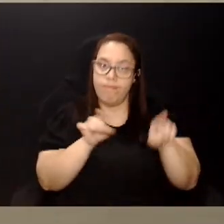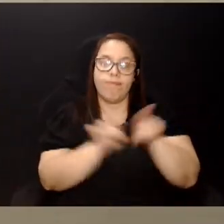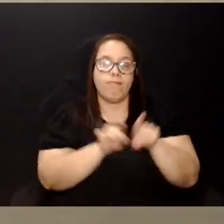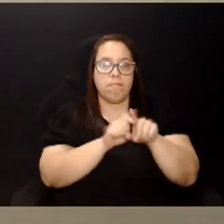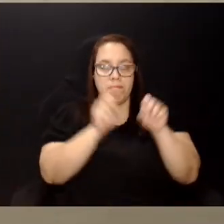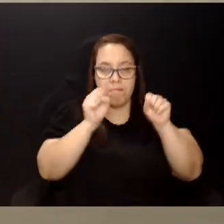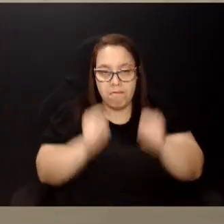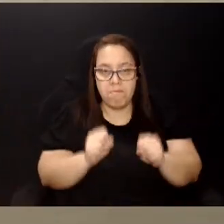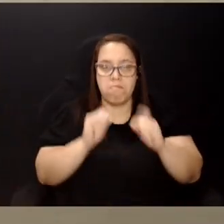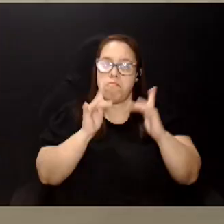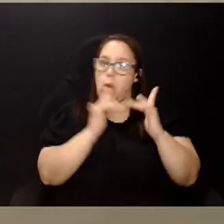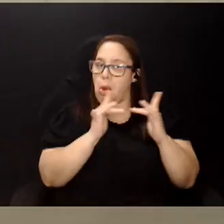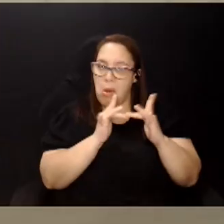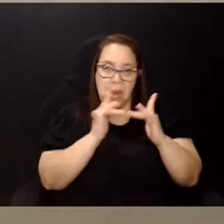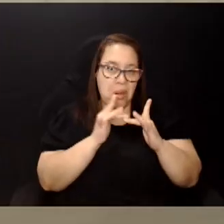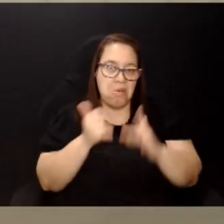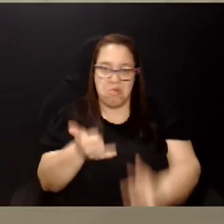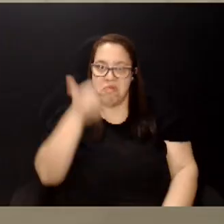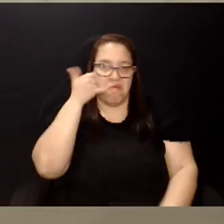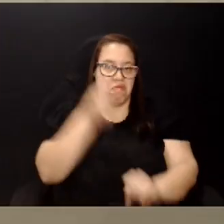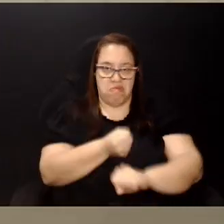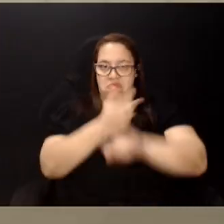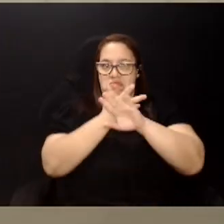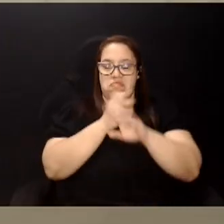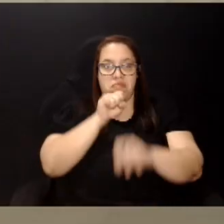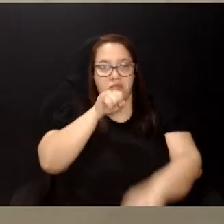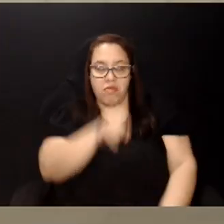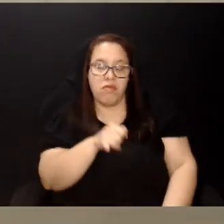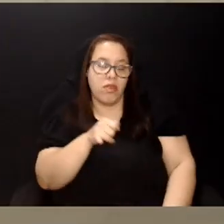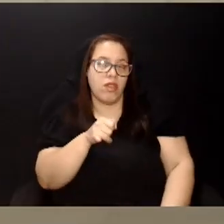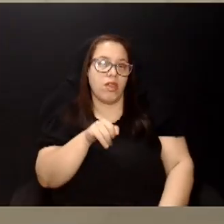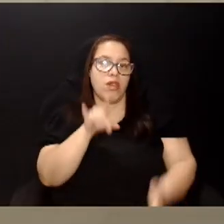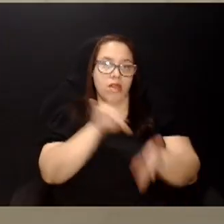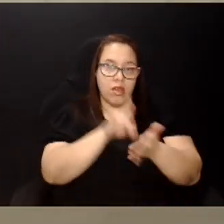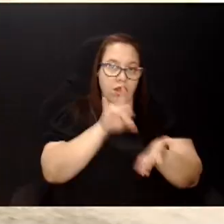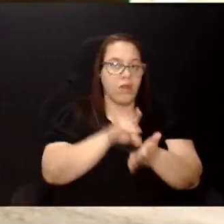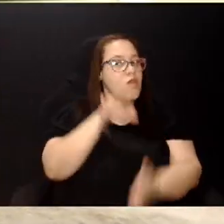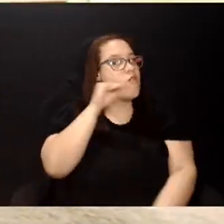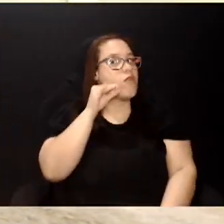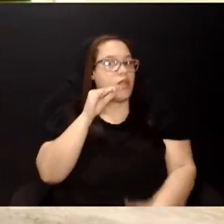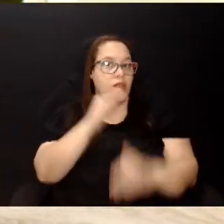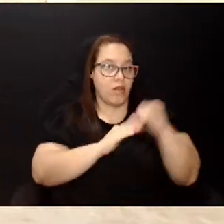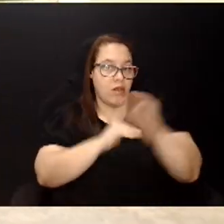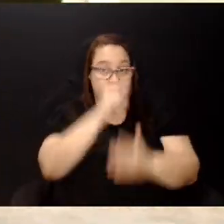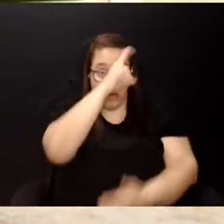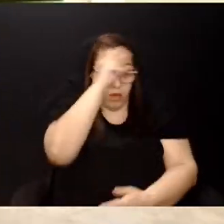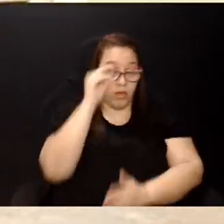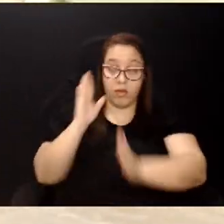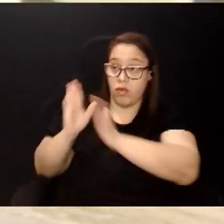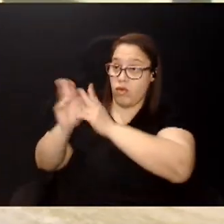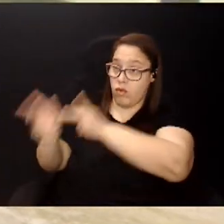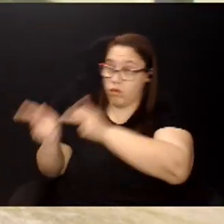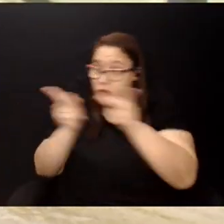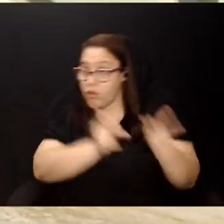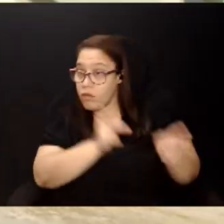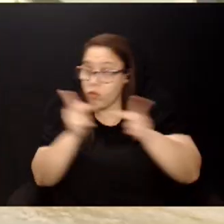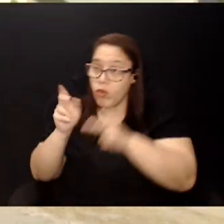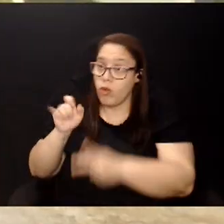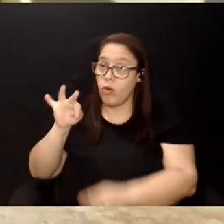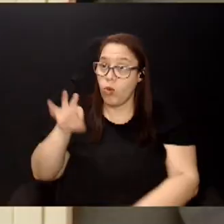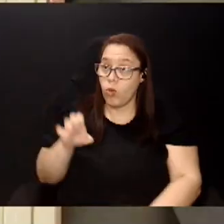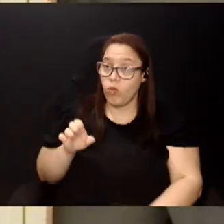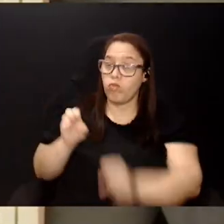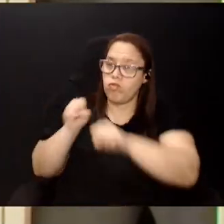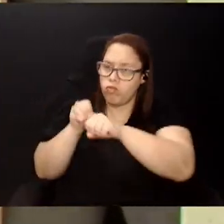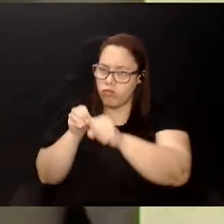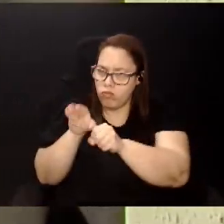entrar em contato e verificar se esse servidor de fato está a serviço da Prefeitura. Durante as visitas, os agentes orientam